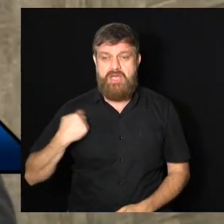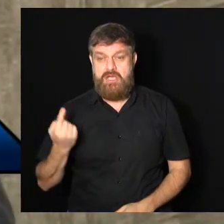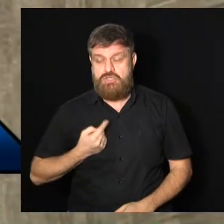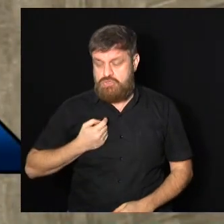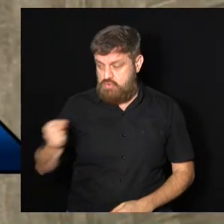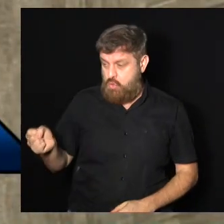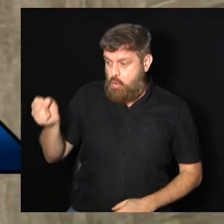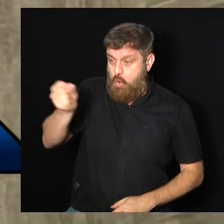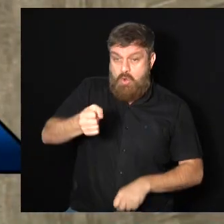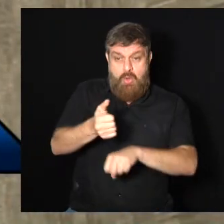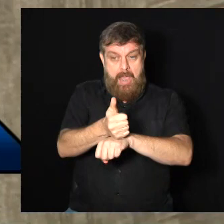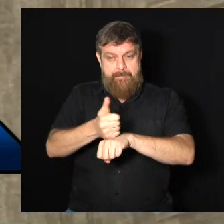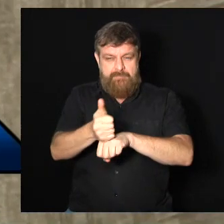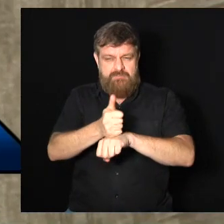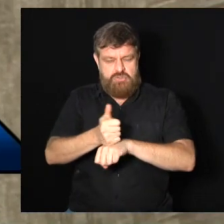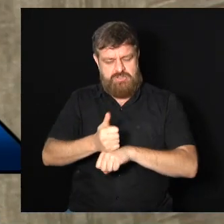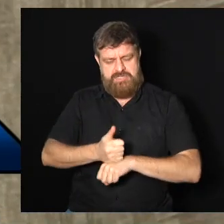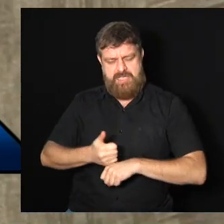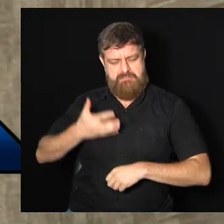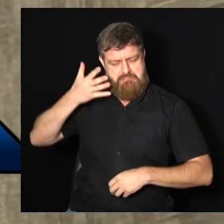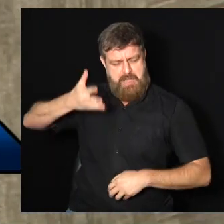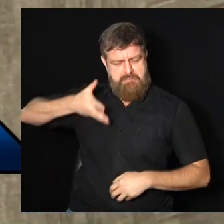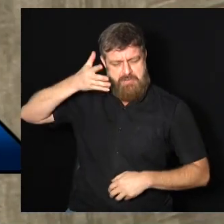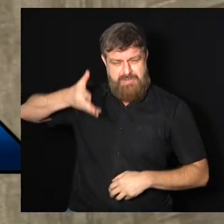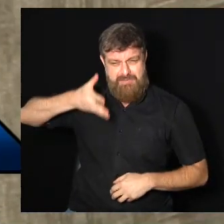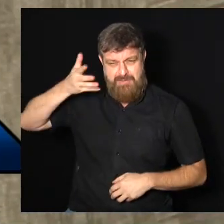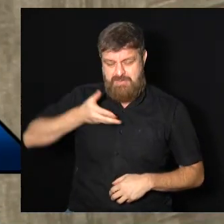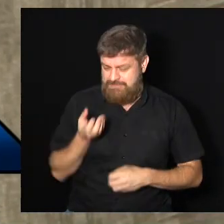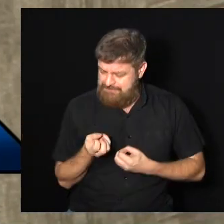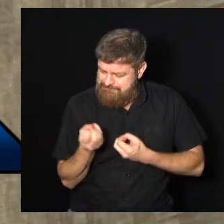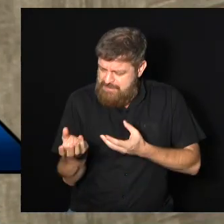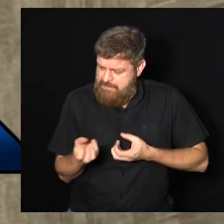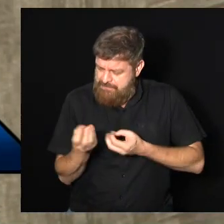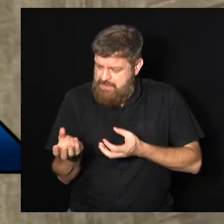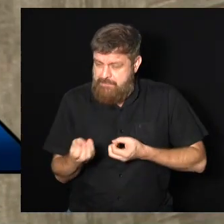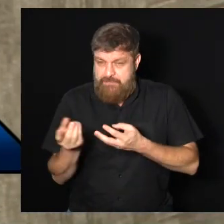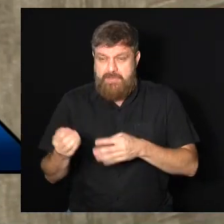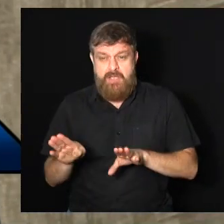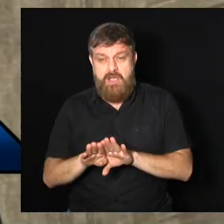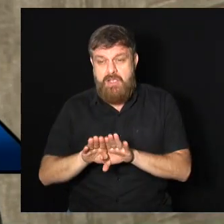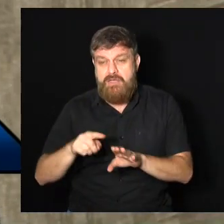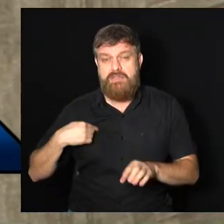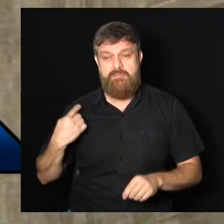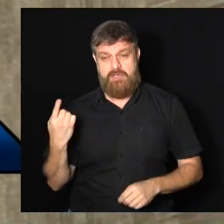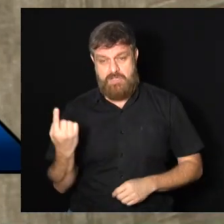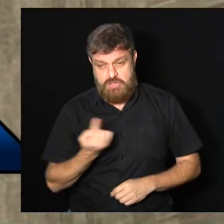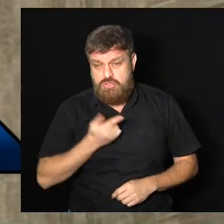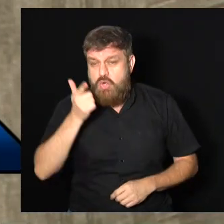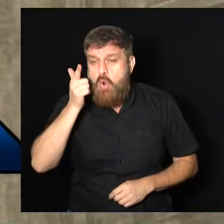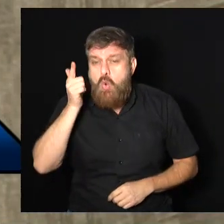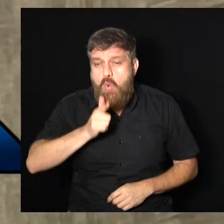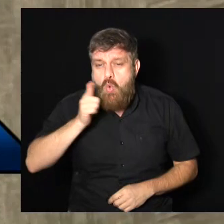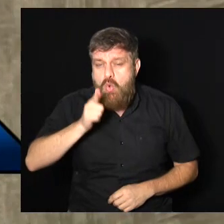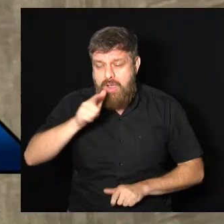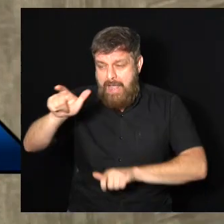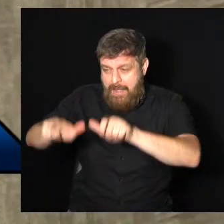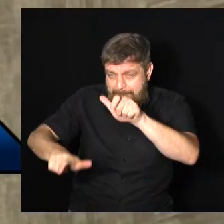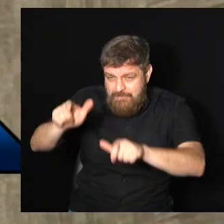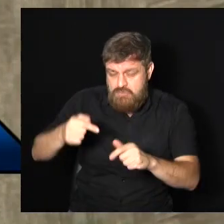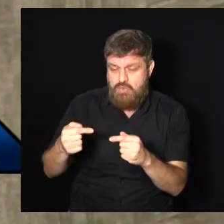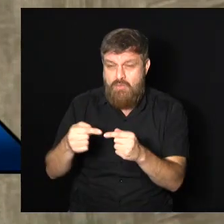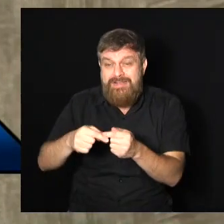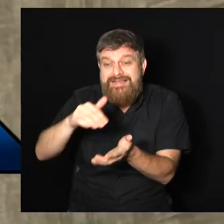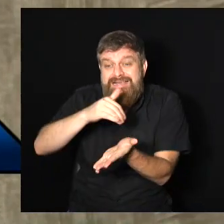trouxemos muitos profissionais dessa área que trouxeram muitos esclarecimentos. Inclusive, nós convidamos pessoas ligadas à